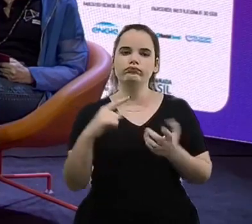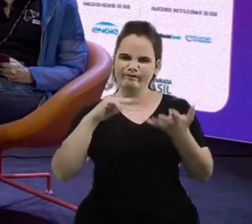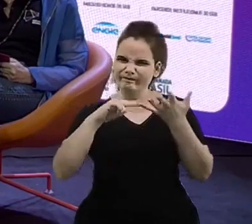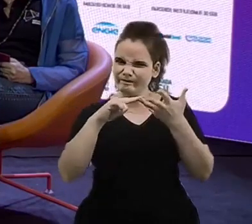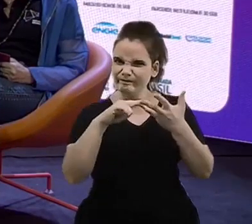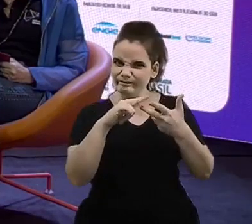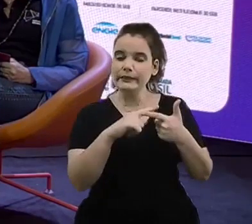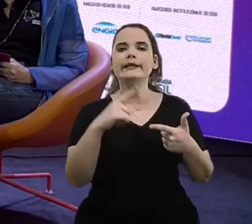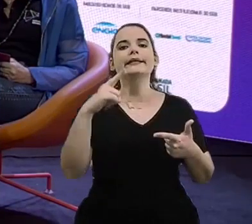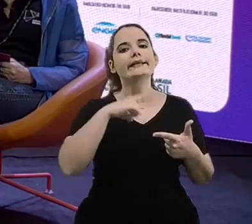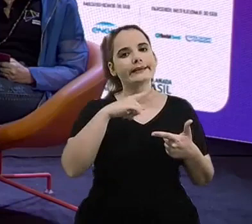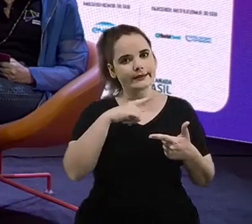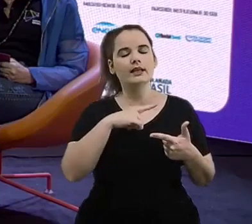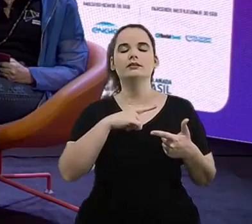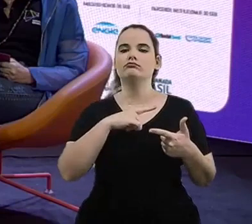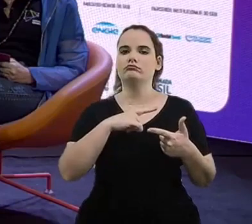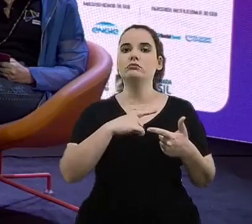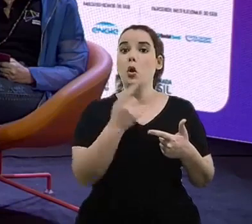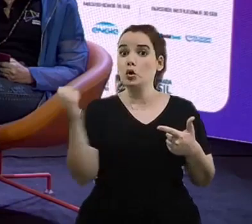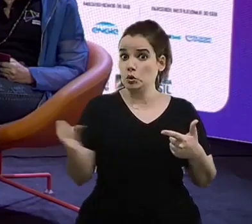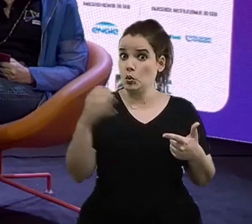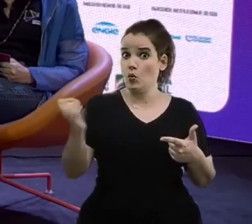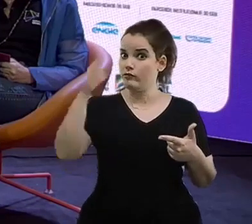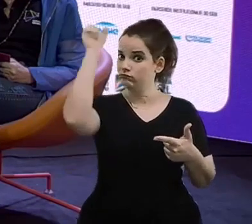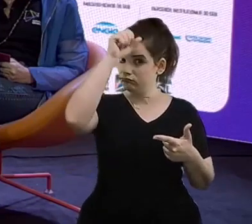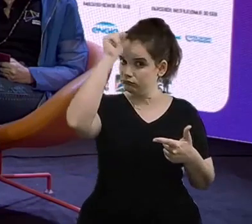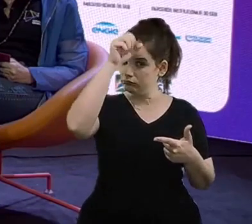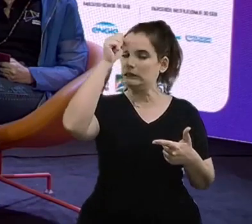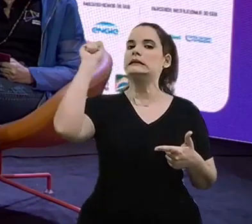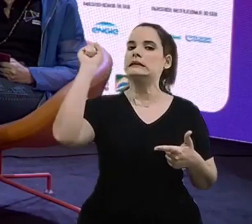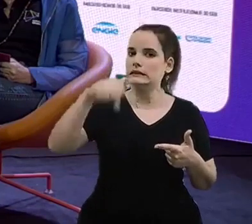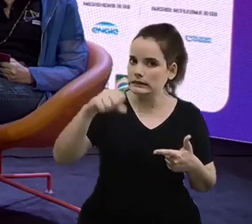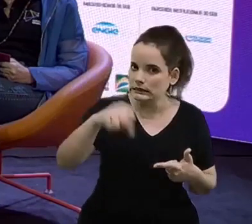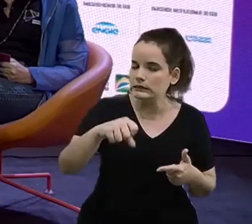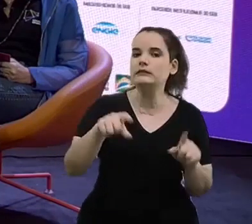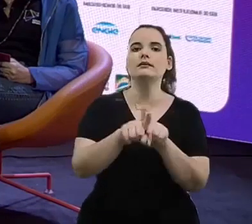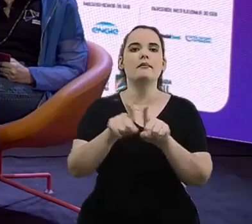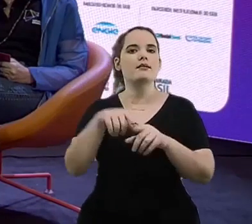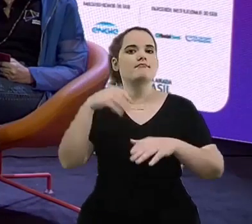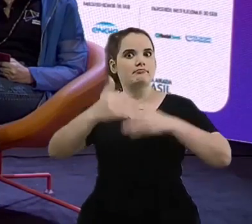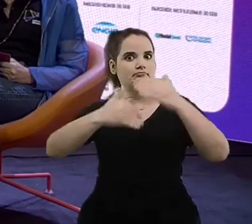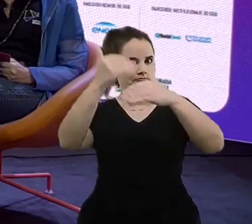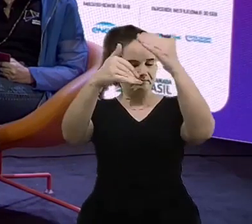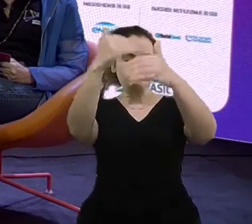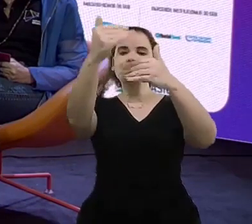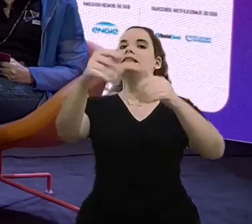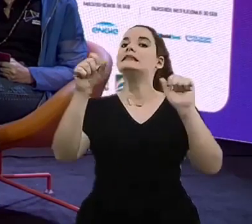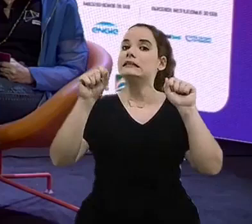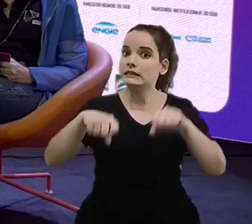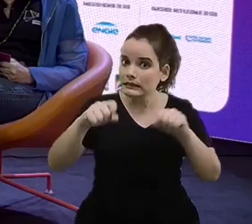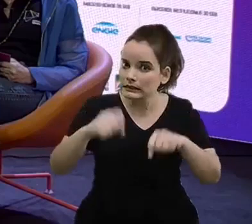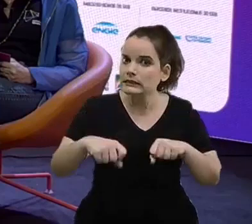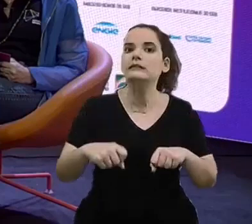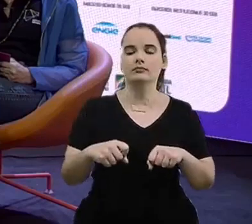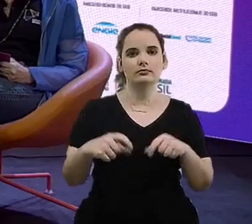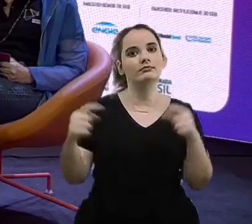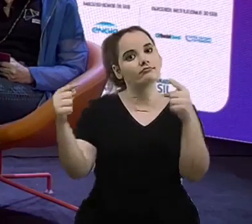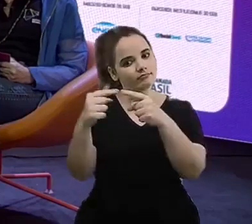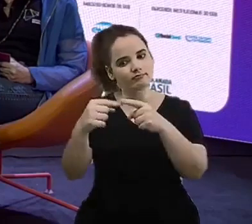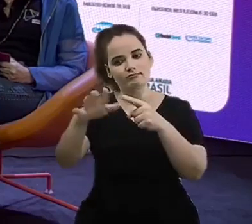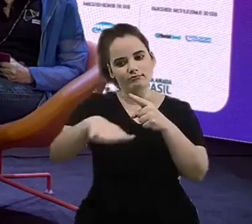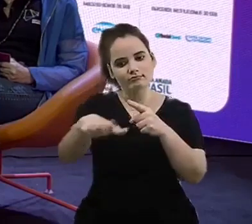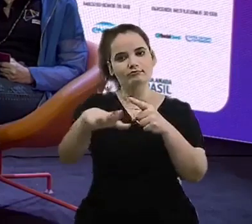e desenvolvimentos muito importantes de gestão de bases de dados muito diferentes, né, da regionalidade de Minas, mas que conceitos